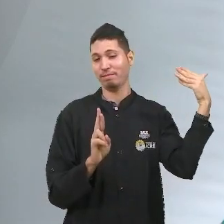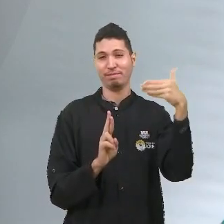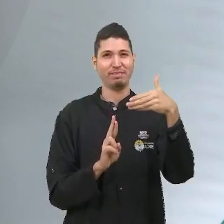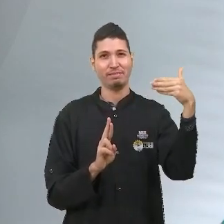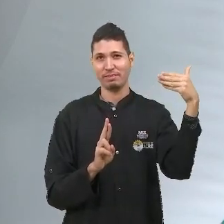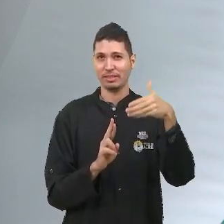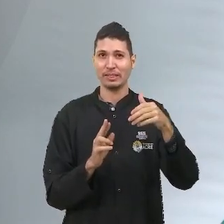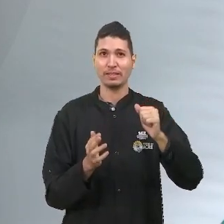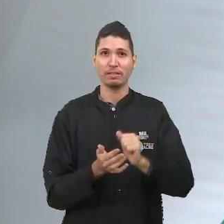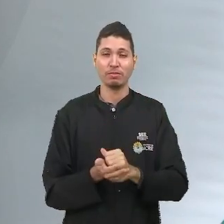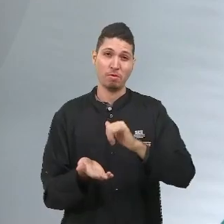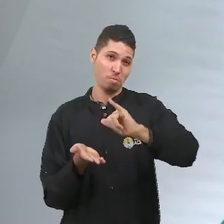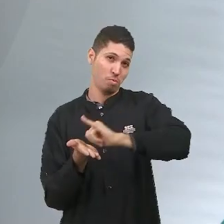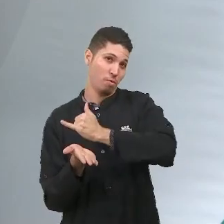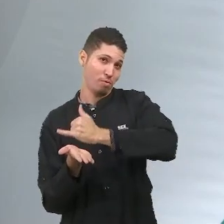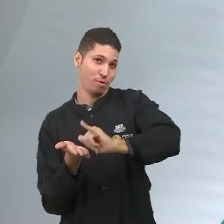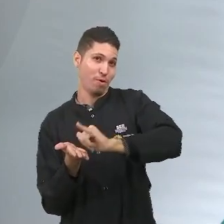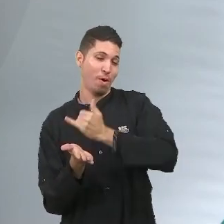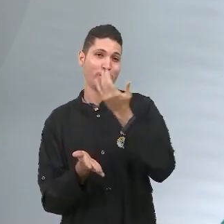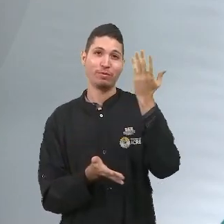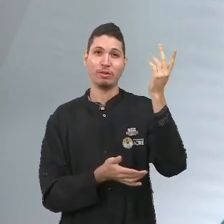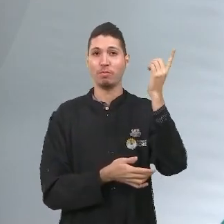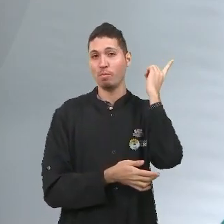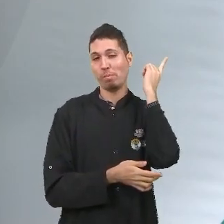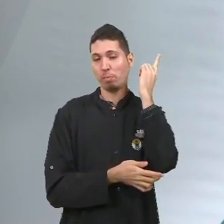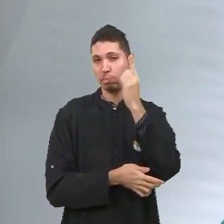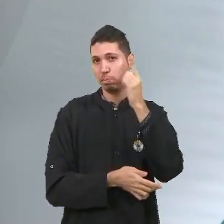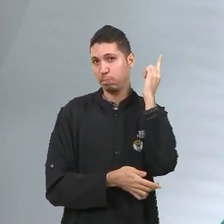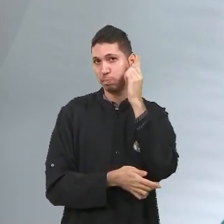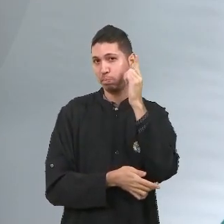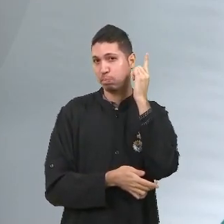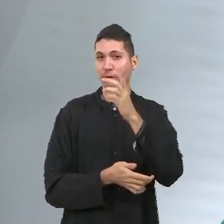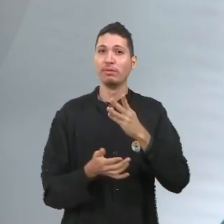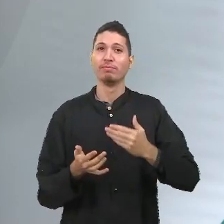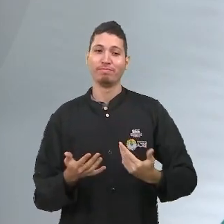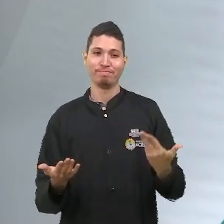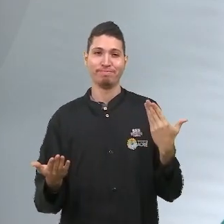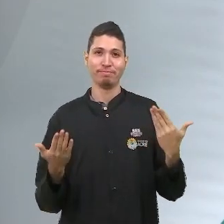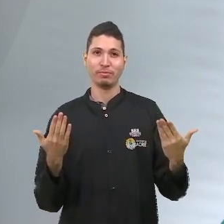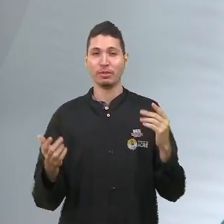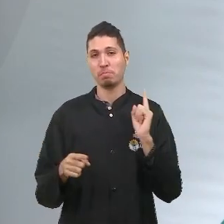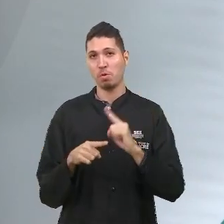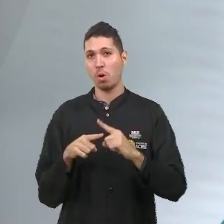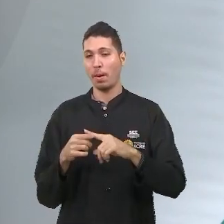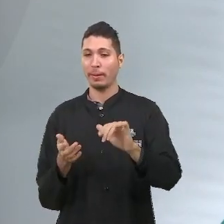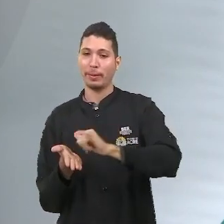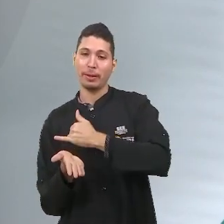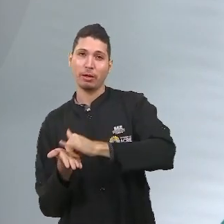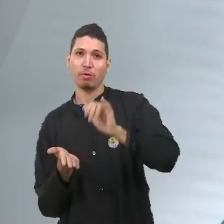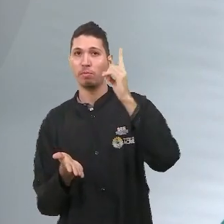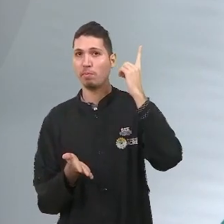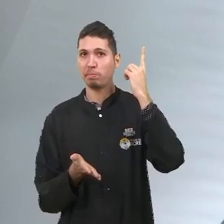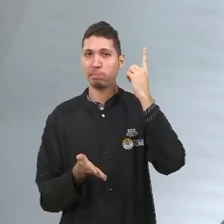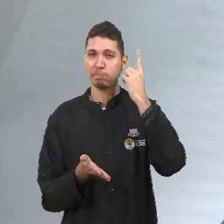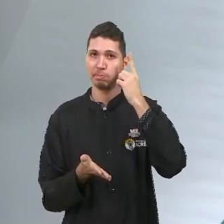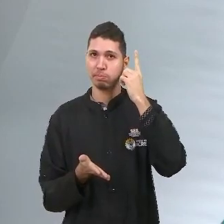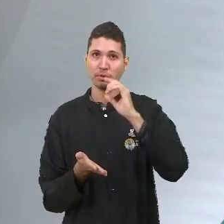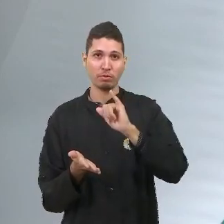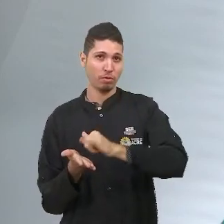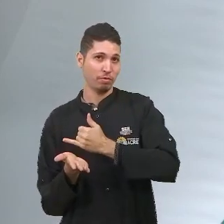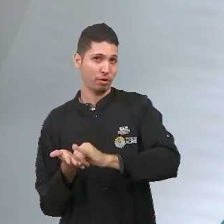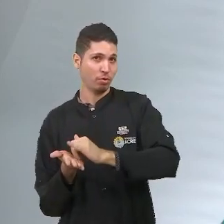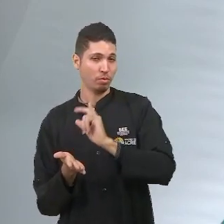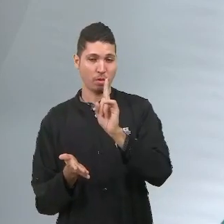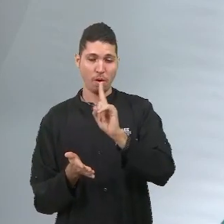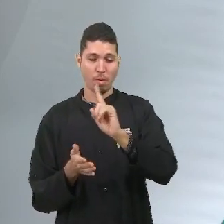como Nova York para os Estados Unidos. Né? Por que eu faço essa comparação? Porque Nova York e Estados Unidos, Nova York não é a capital dos Estados Unidos.